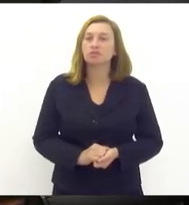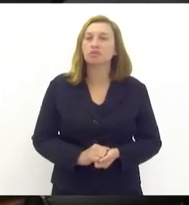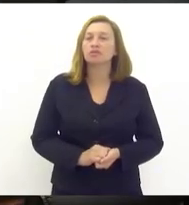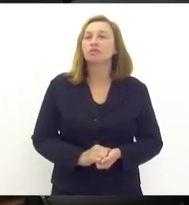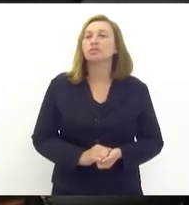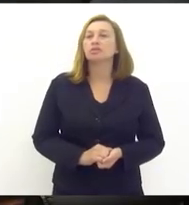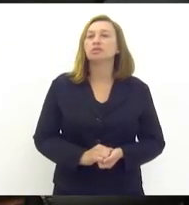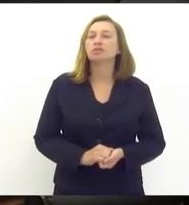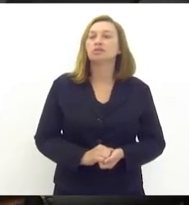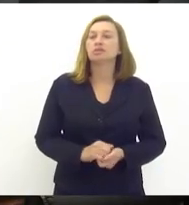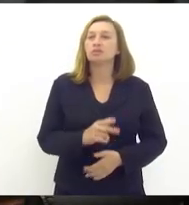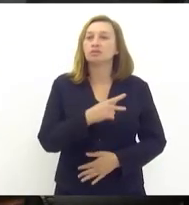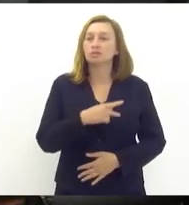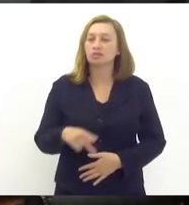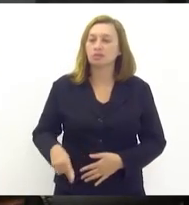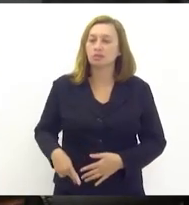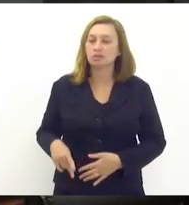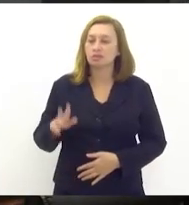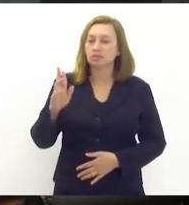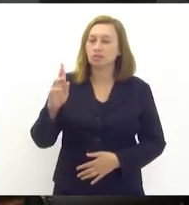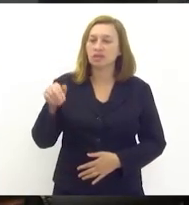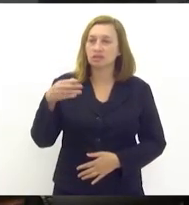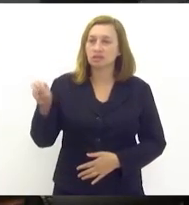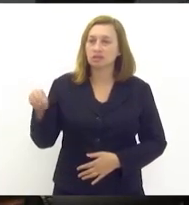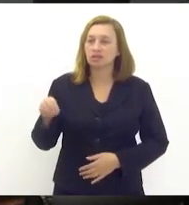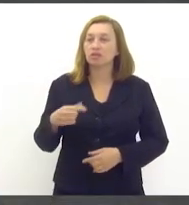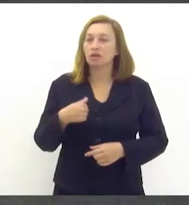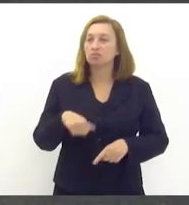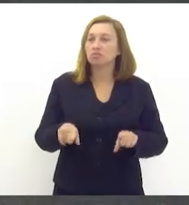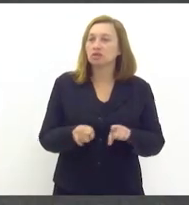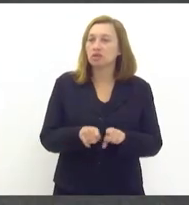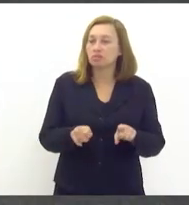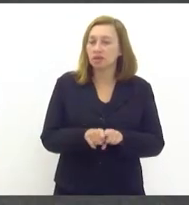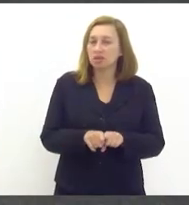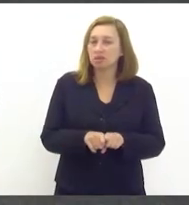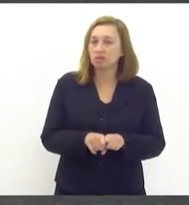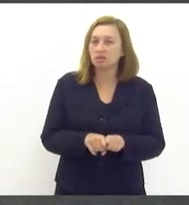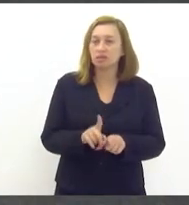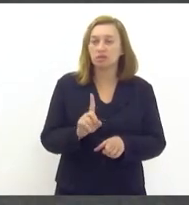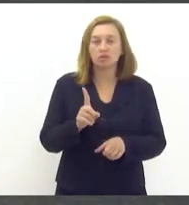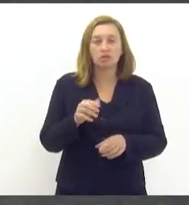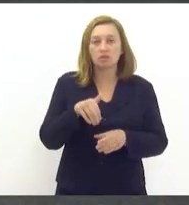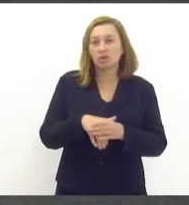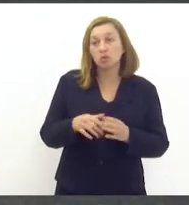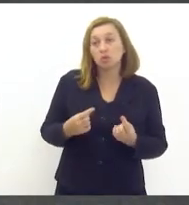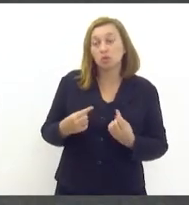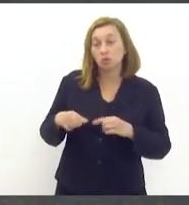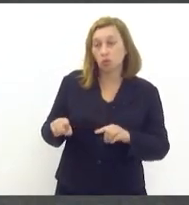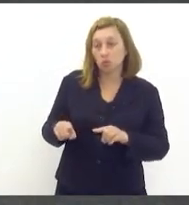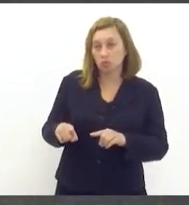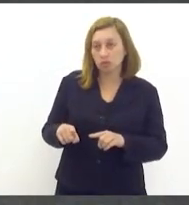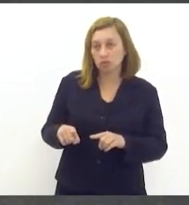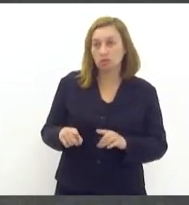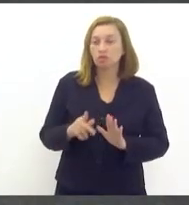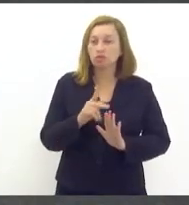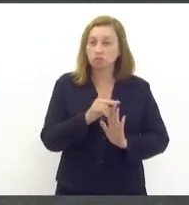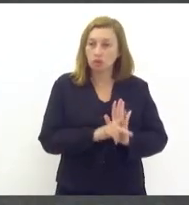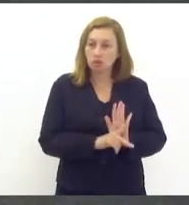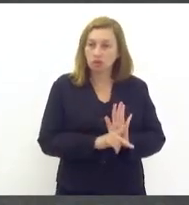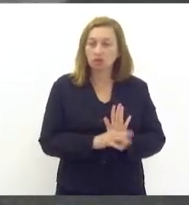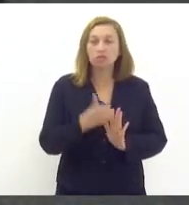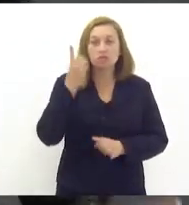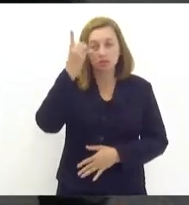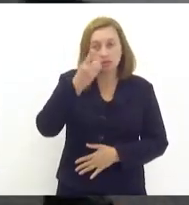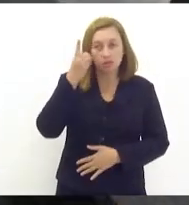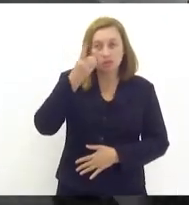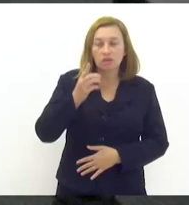Presidente brasão Eu também não Não voto contra os projetos dos deputados